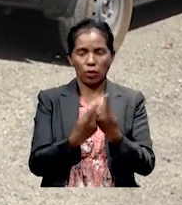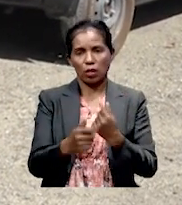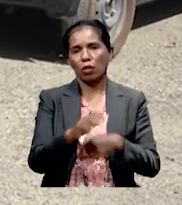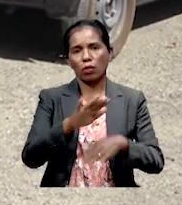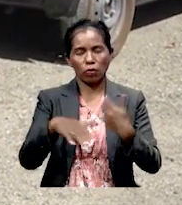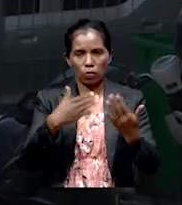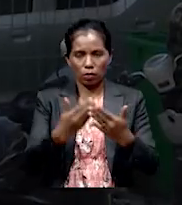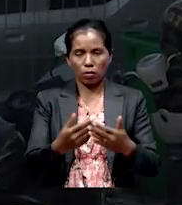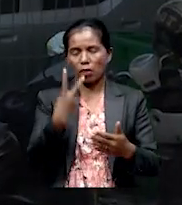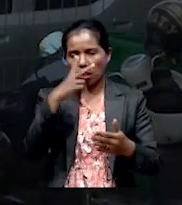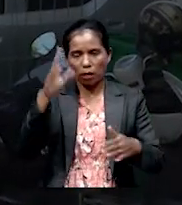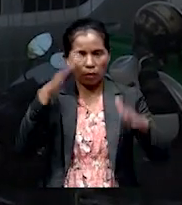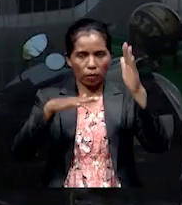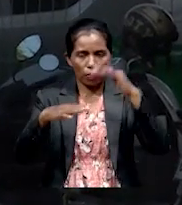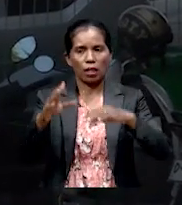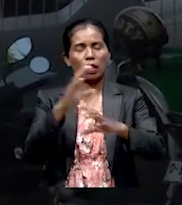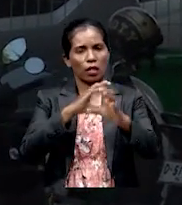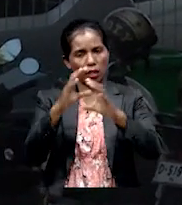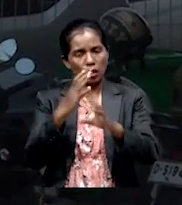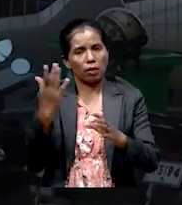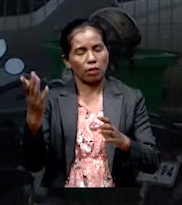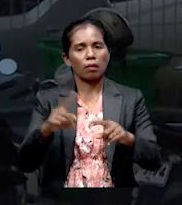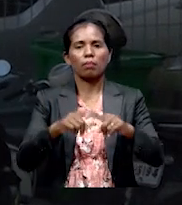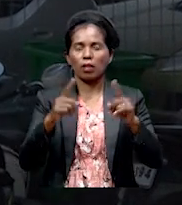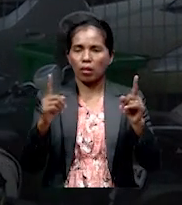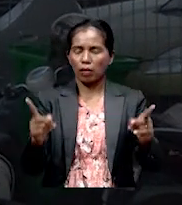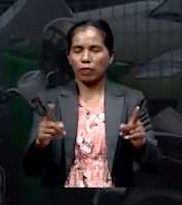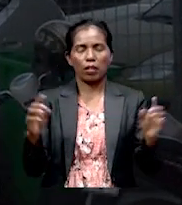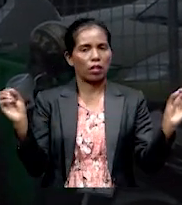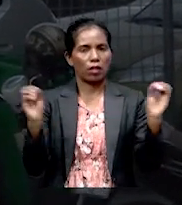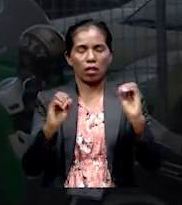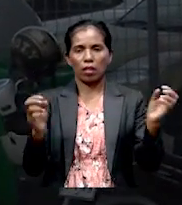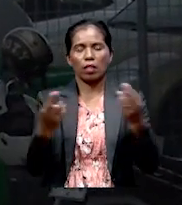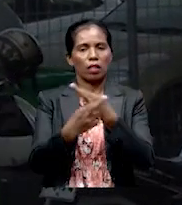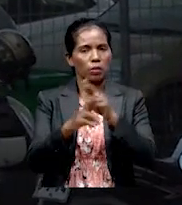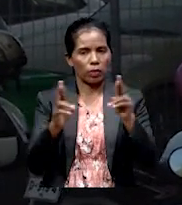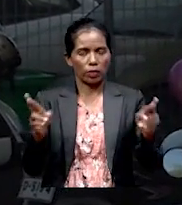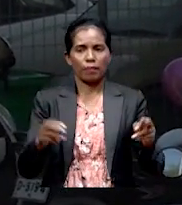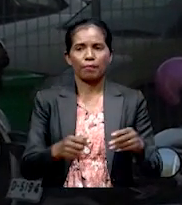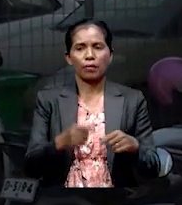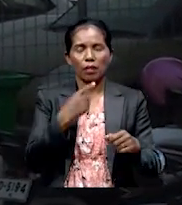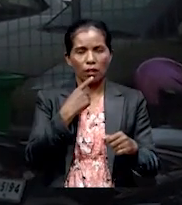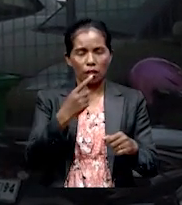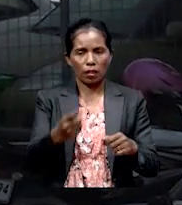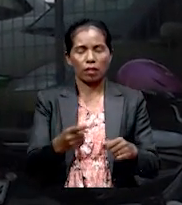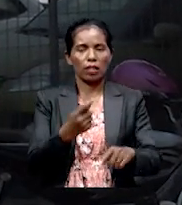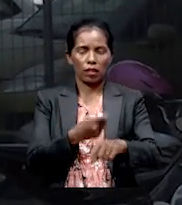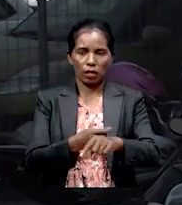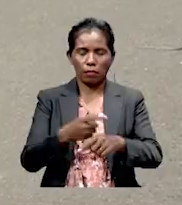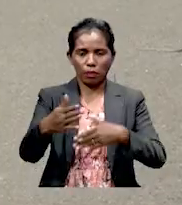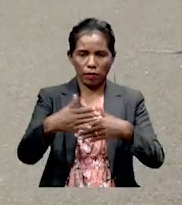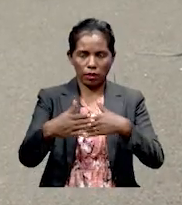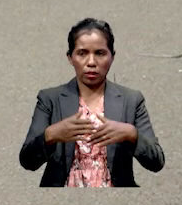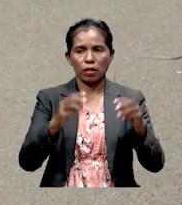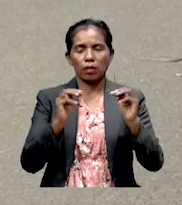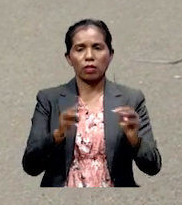a to resolve o problema, careta Hiracne, mas be alfândega la ia resposta. Lamartinho de Oliveira tutang ia tempo badak nia